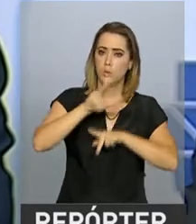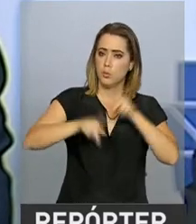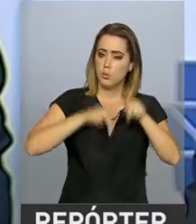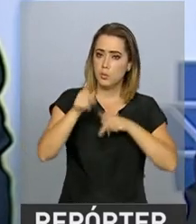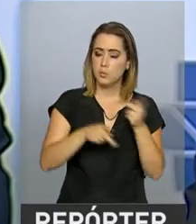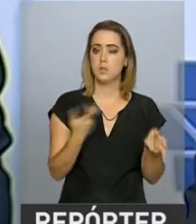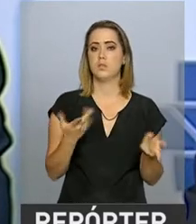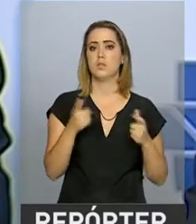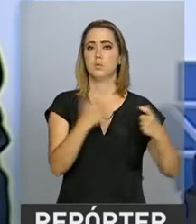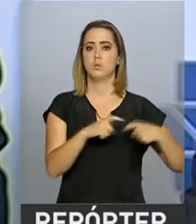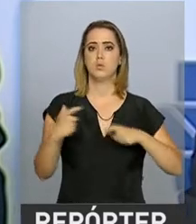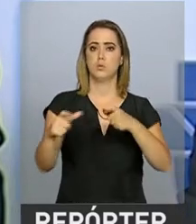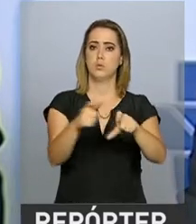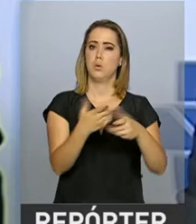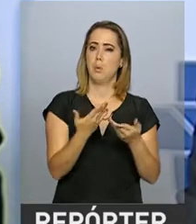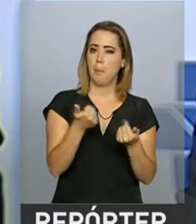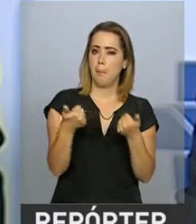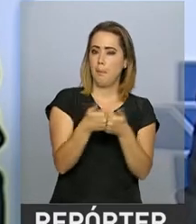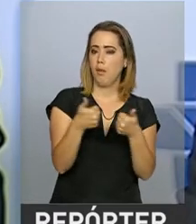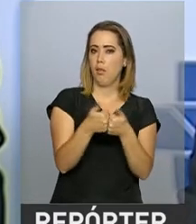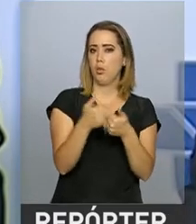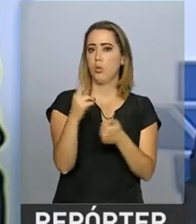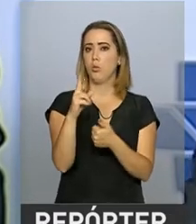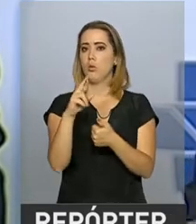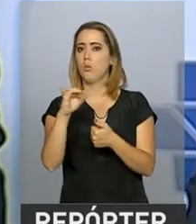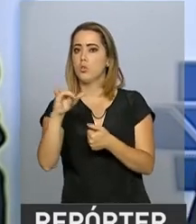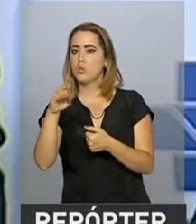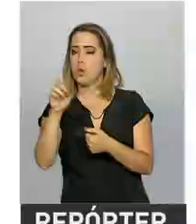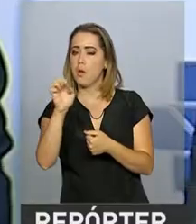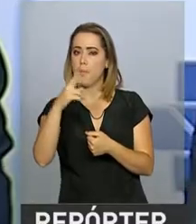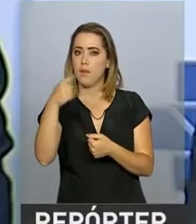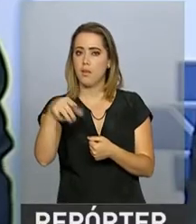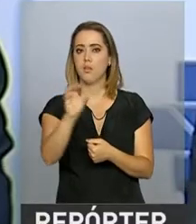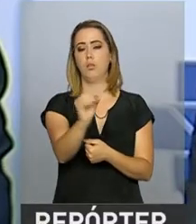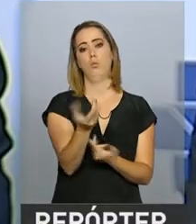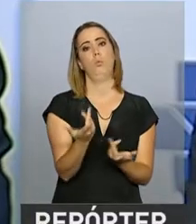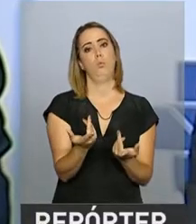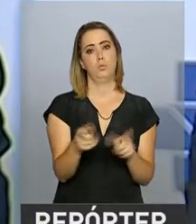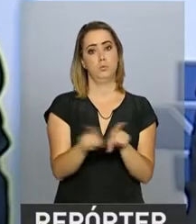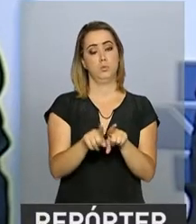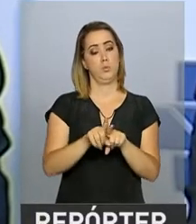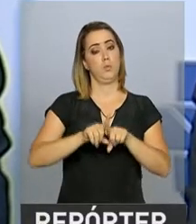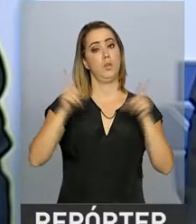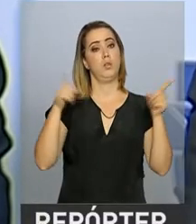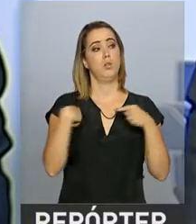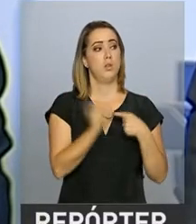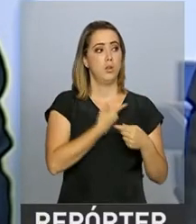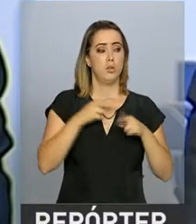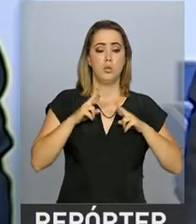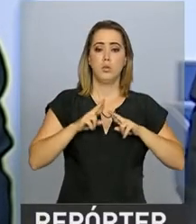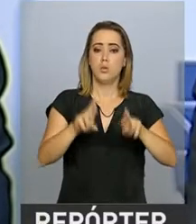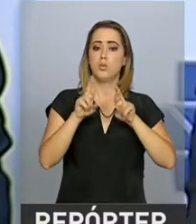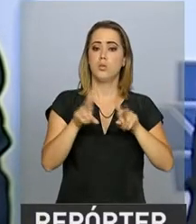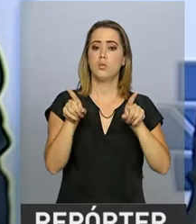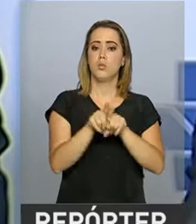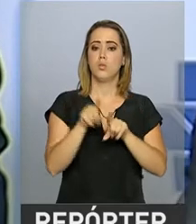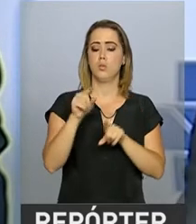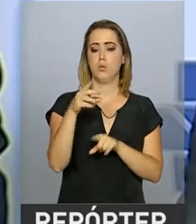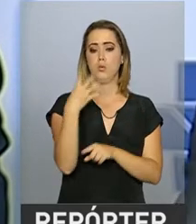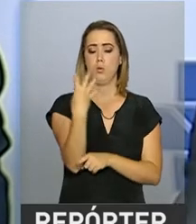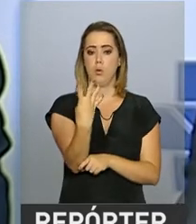em torno de ribeirão preto e controlou a situação nós esperamos que de 53 casos suspeitos